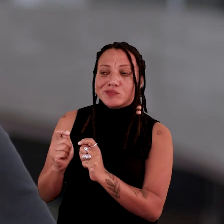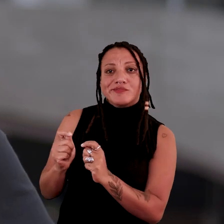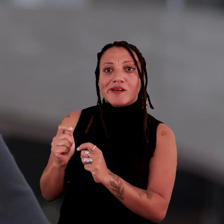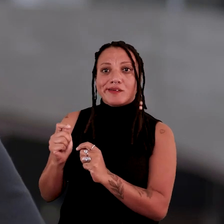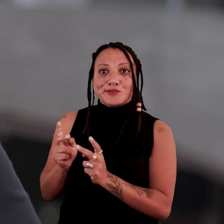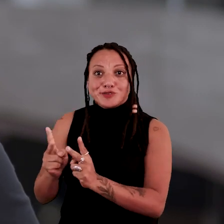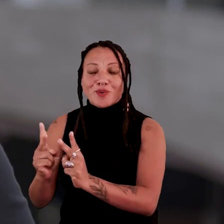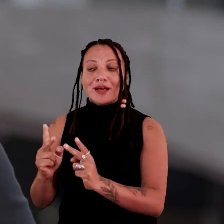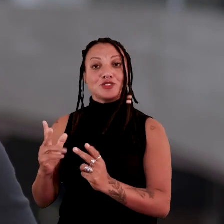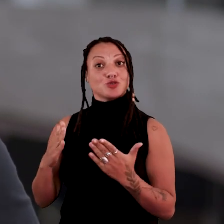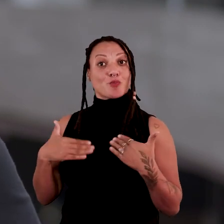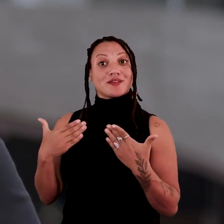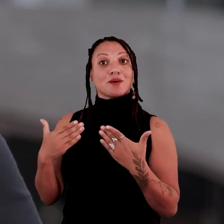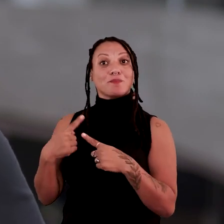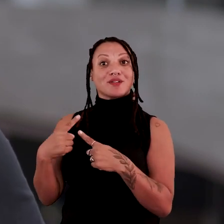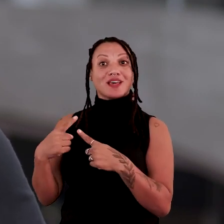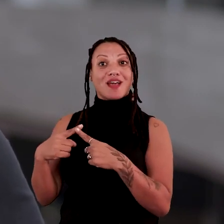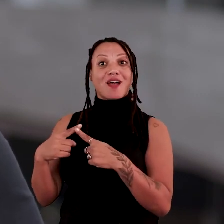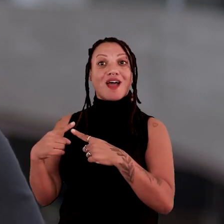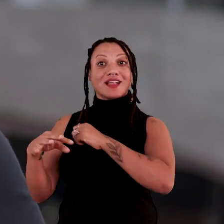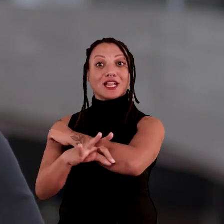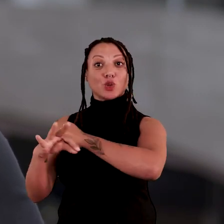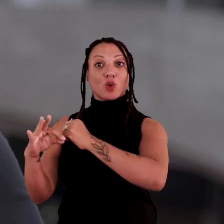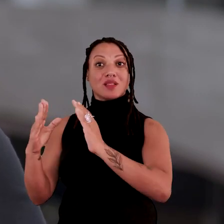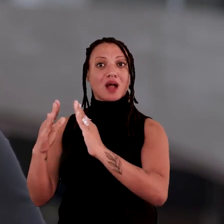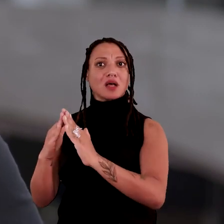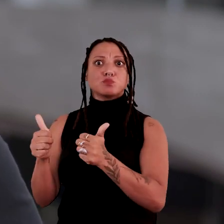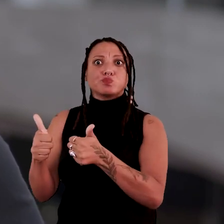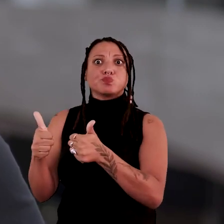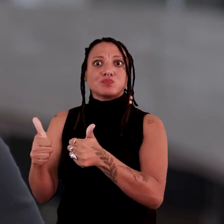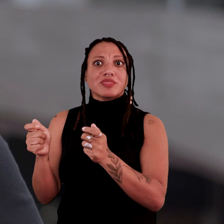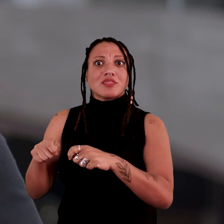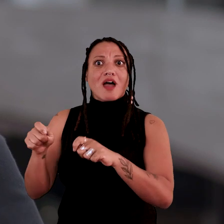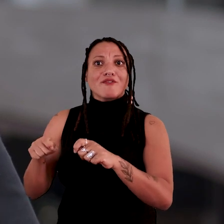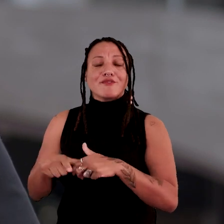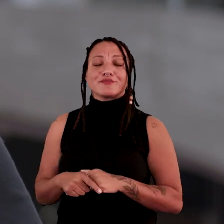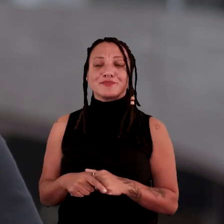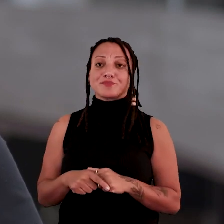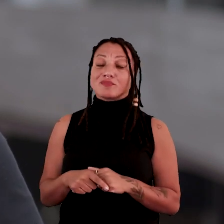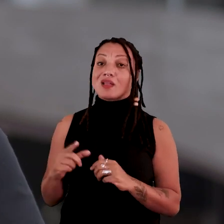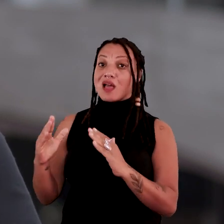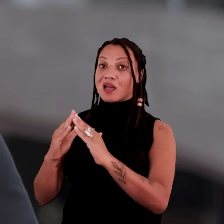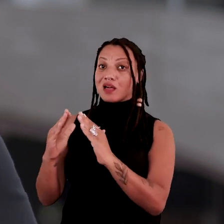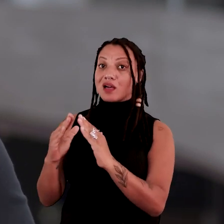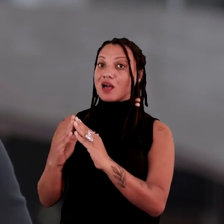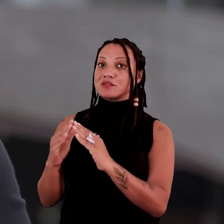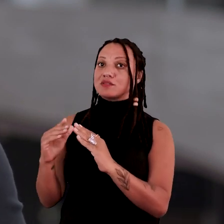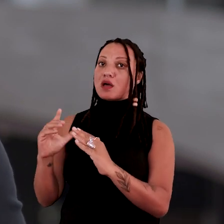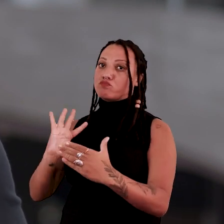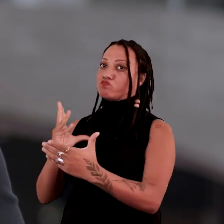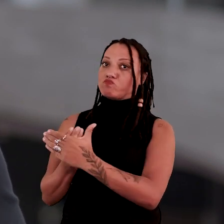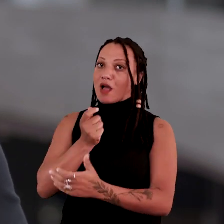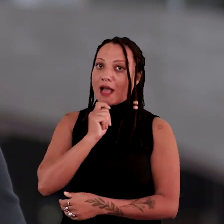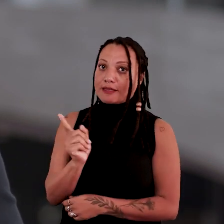da casa não ter o tombamento, de fazer a manutenção da casa, e também apesar da objeção inicial dos proprietários, na qual,